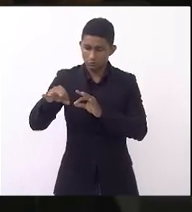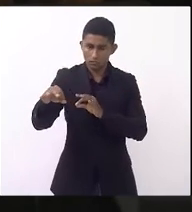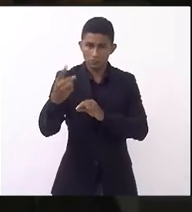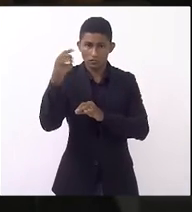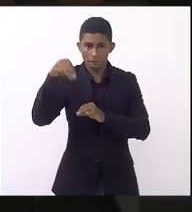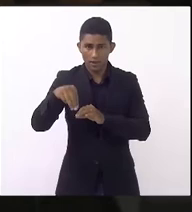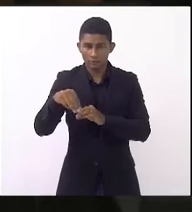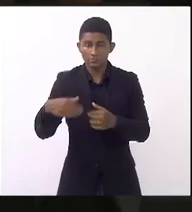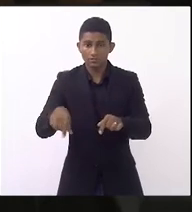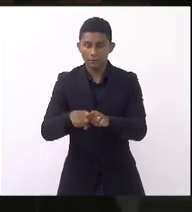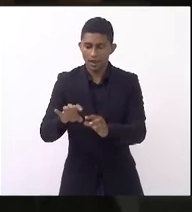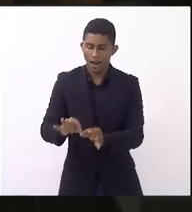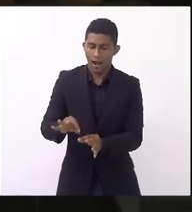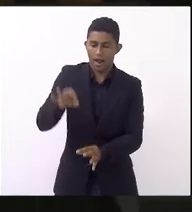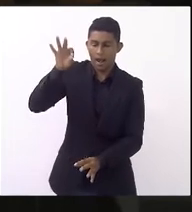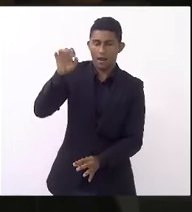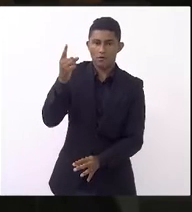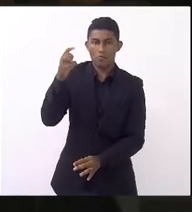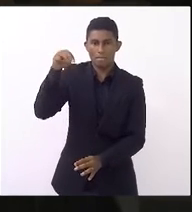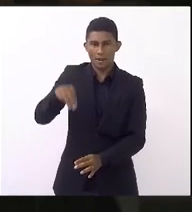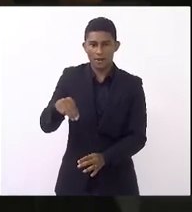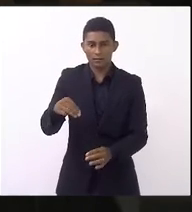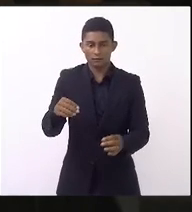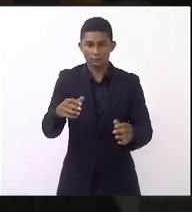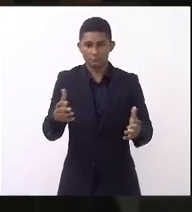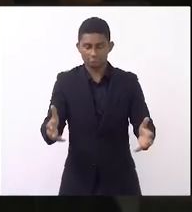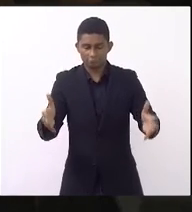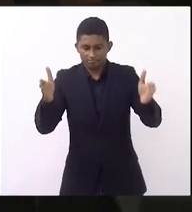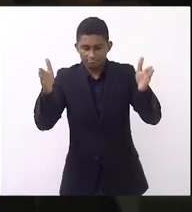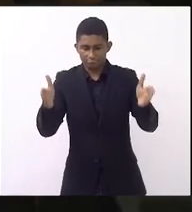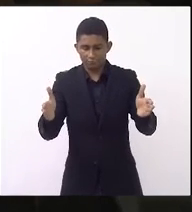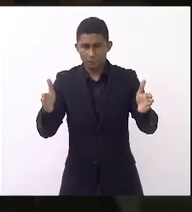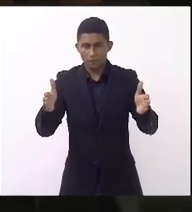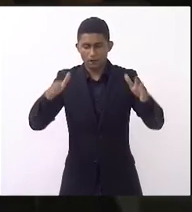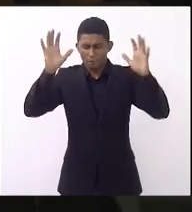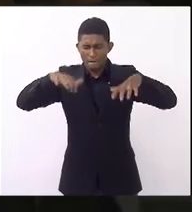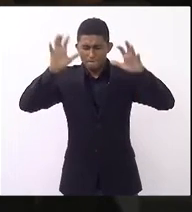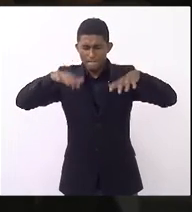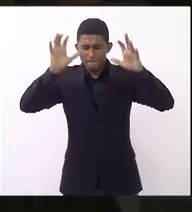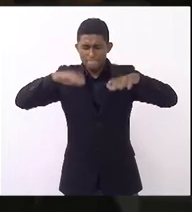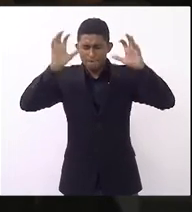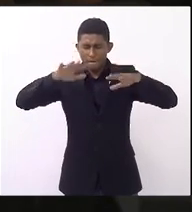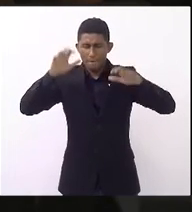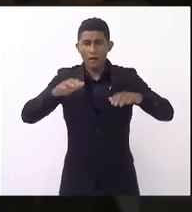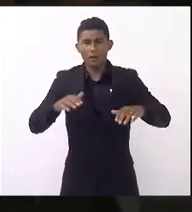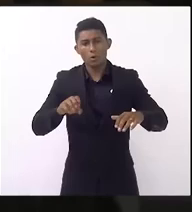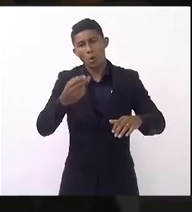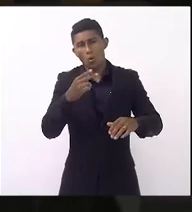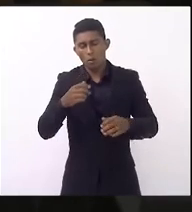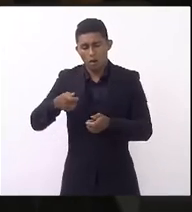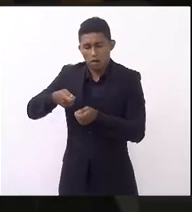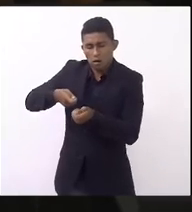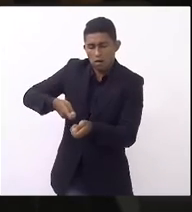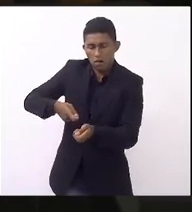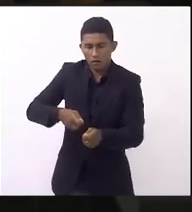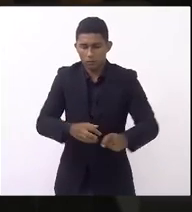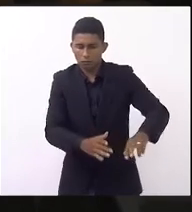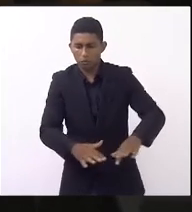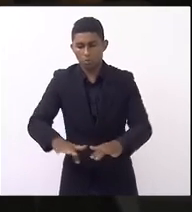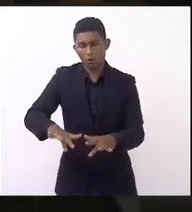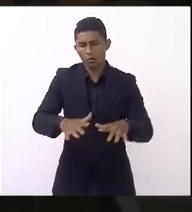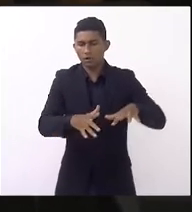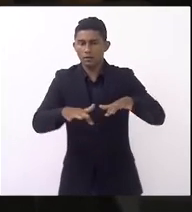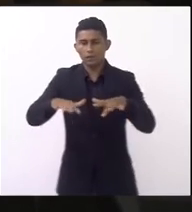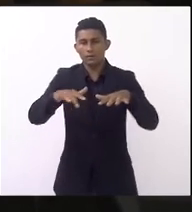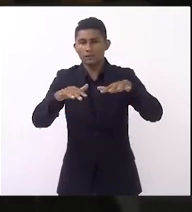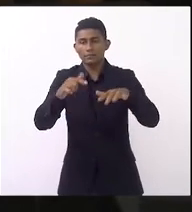de altura, e enchê-lo até 70 centímetros. Isto é que caiu com uma